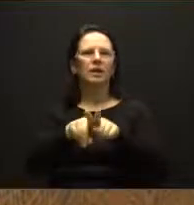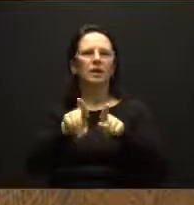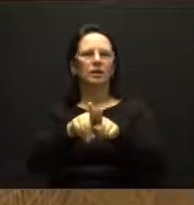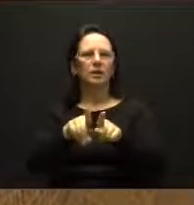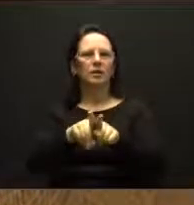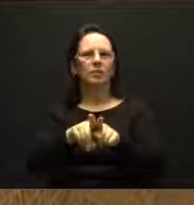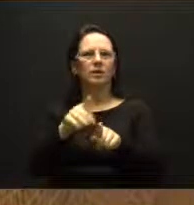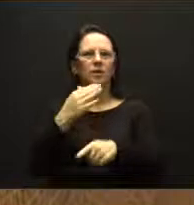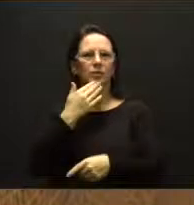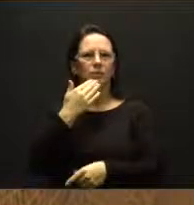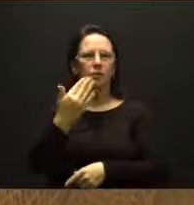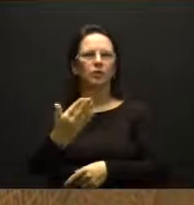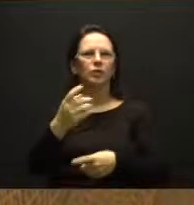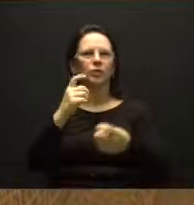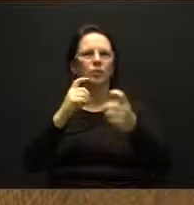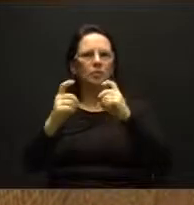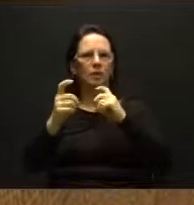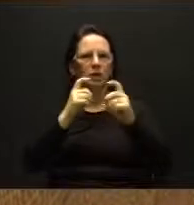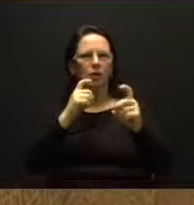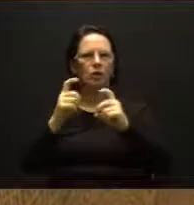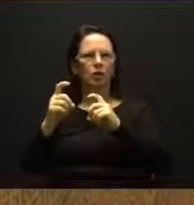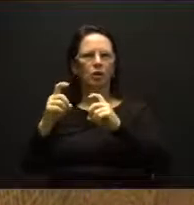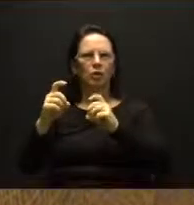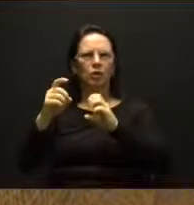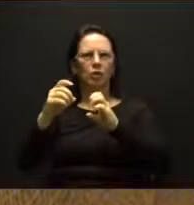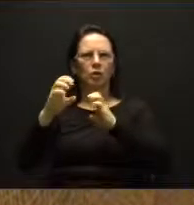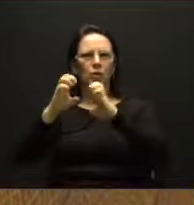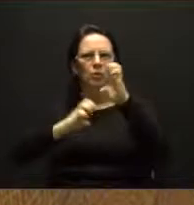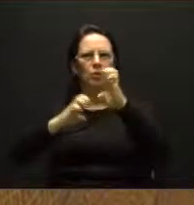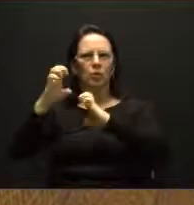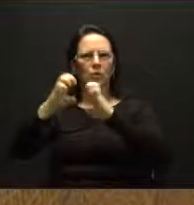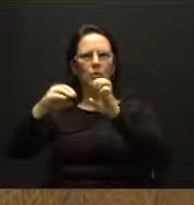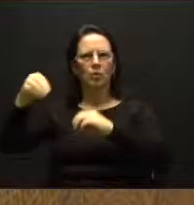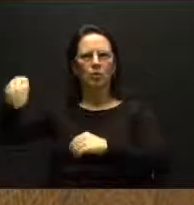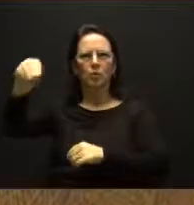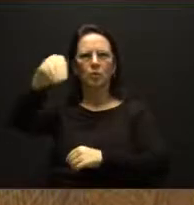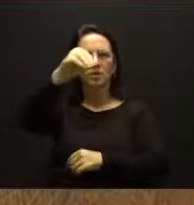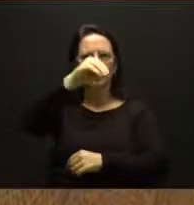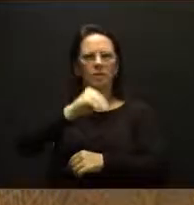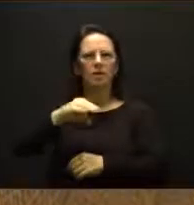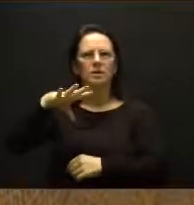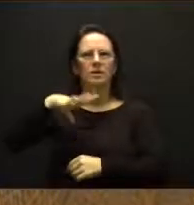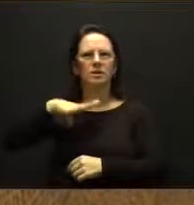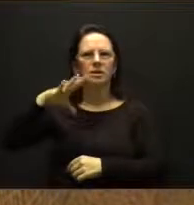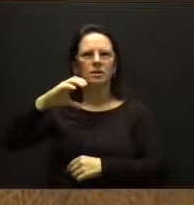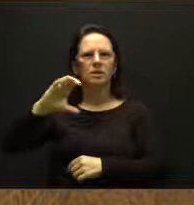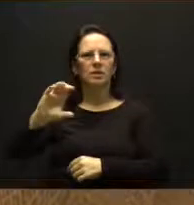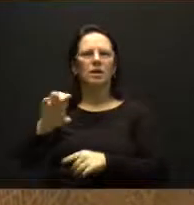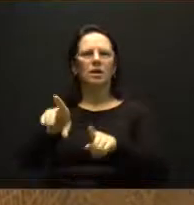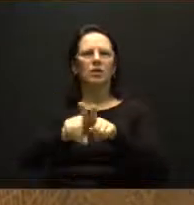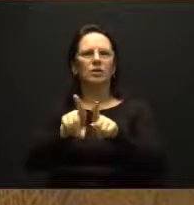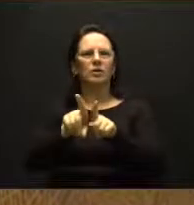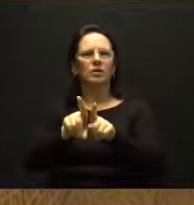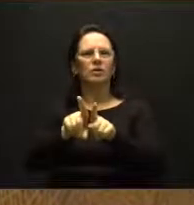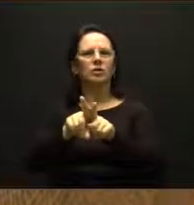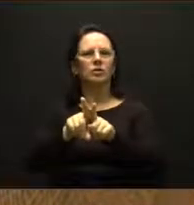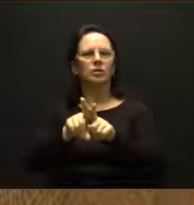viabilizar reunião com as grandes empresas sediadas em cubatão que mais empregam trabalhadores